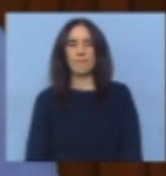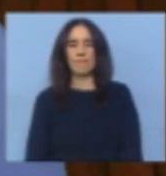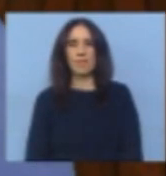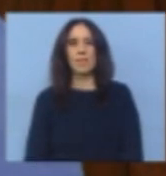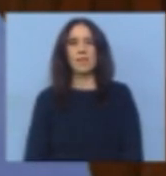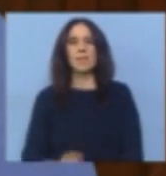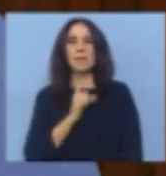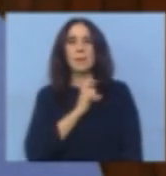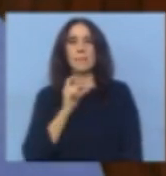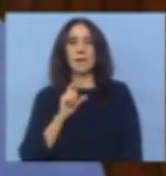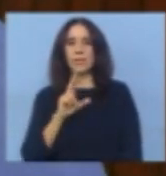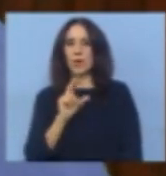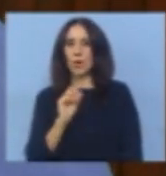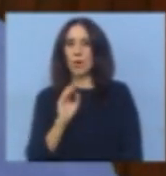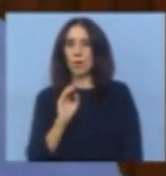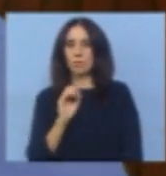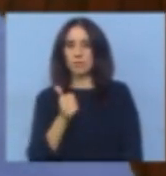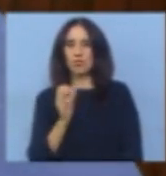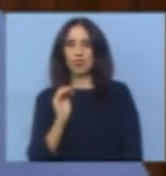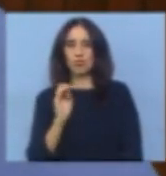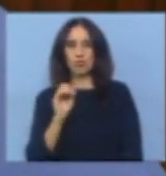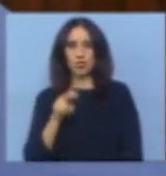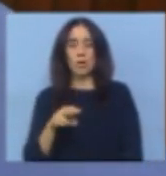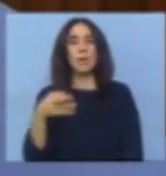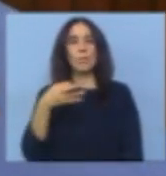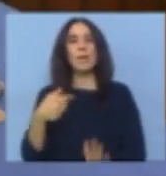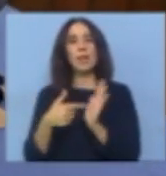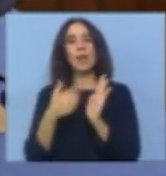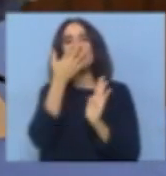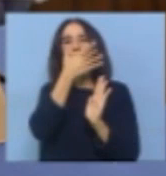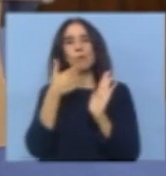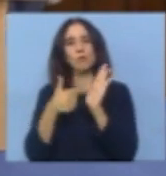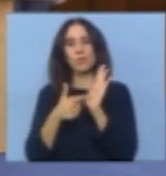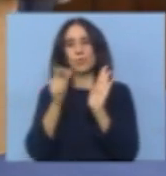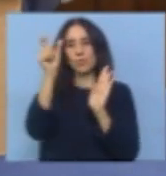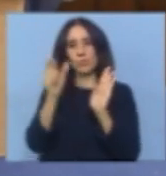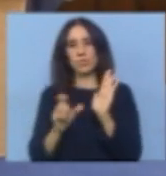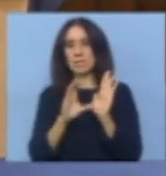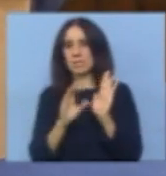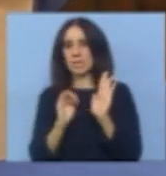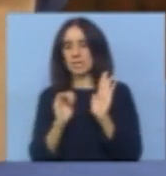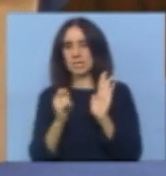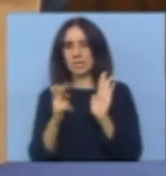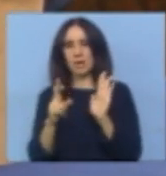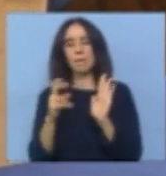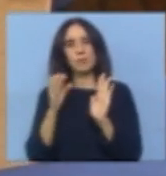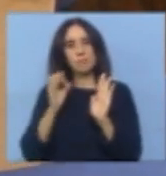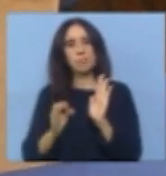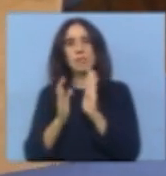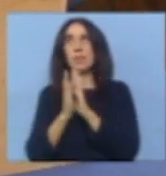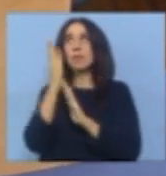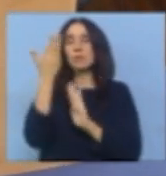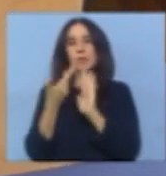Padre Robson, a moeda tem o rosto de César, mas o homem traz em si, de alguma forma, o rosto de Deus.